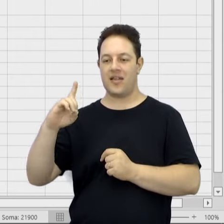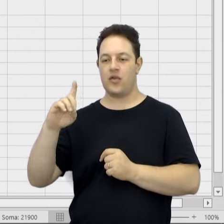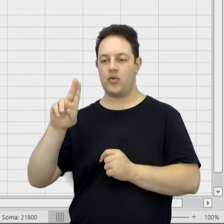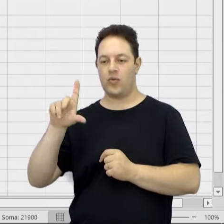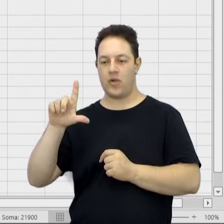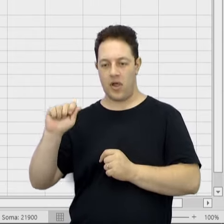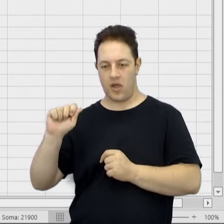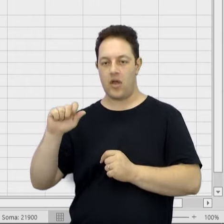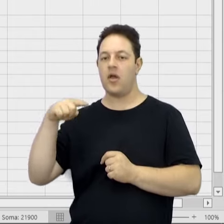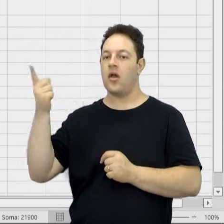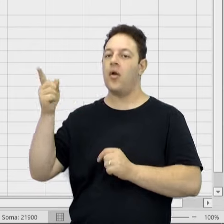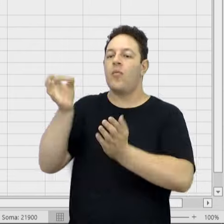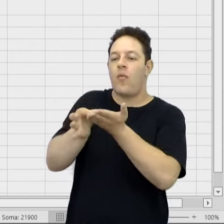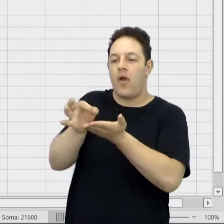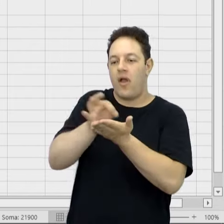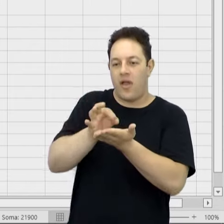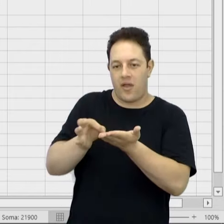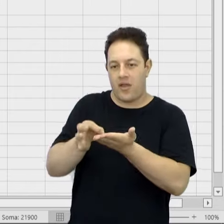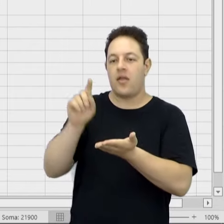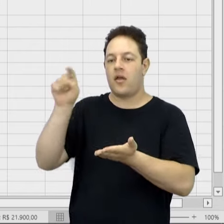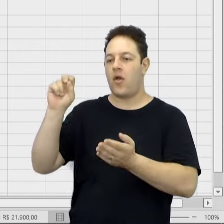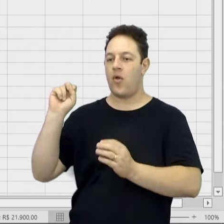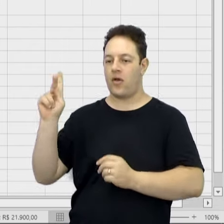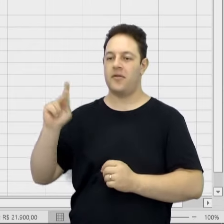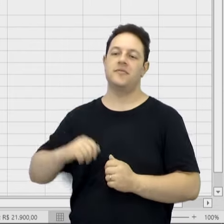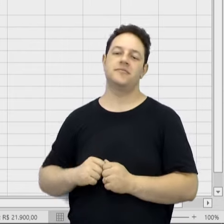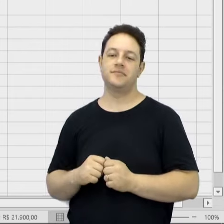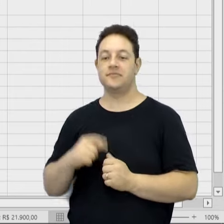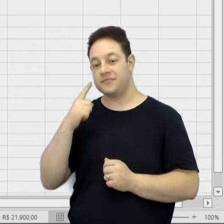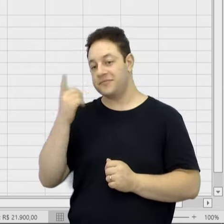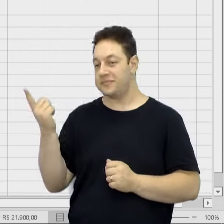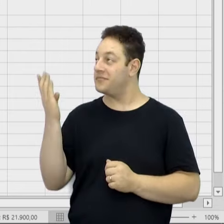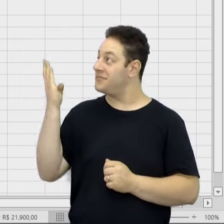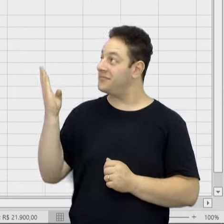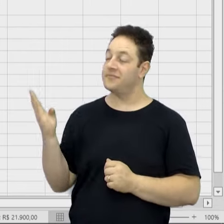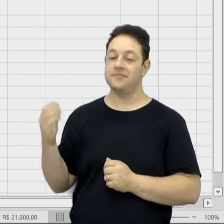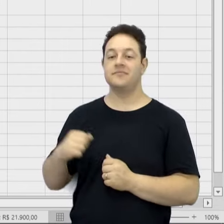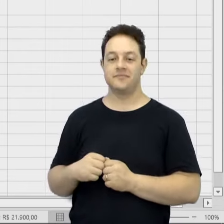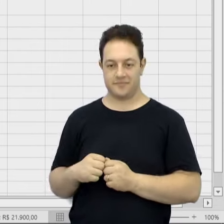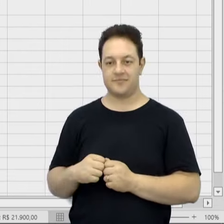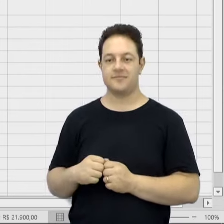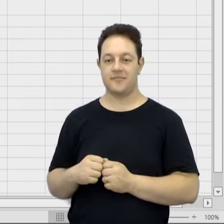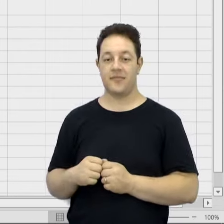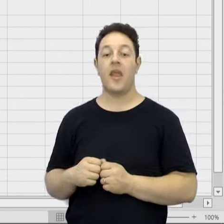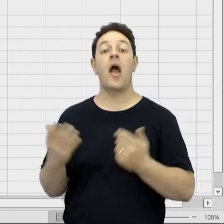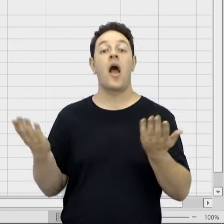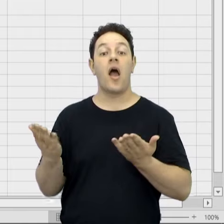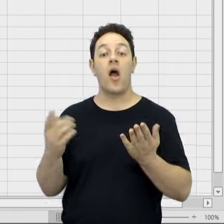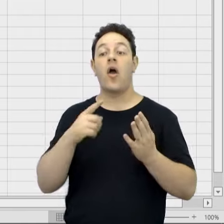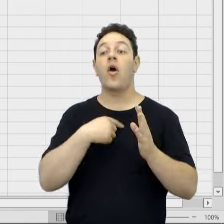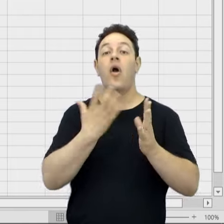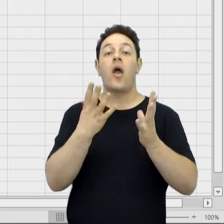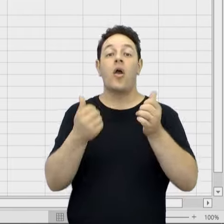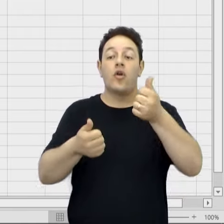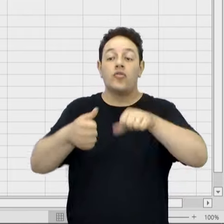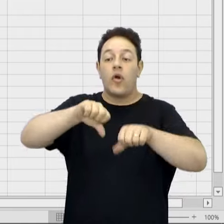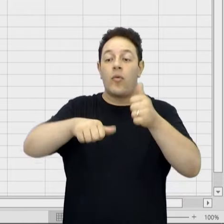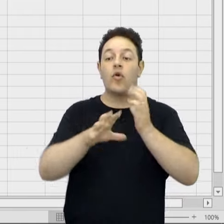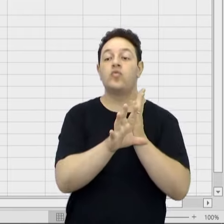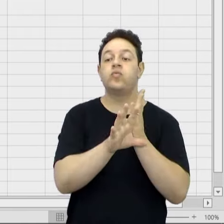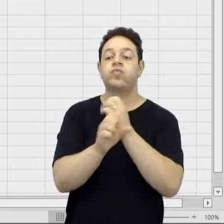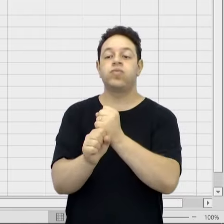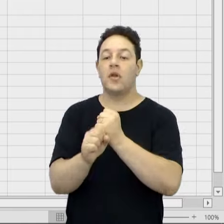cédula, moeda, OK. Vai aparecer o R cifrão com centavos. Agora eu quero colocar o